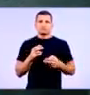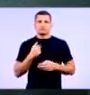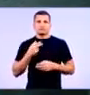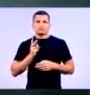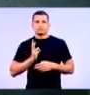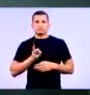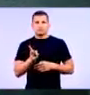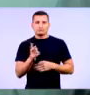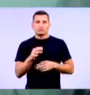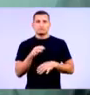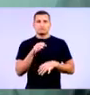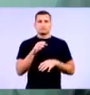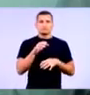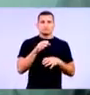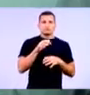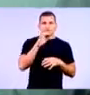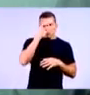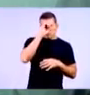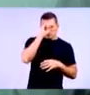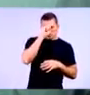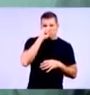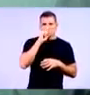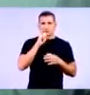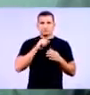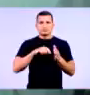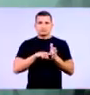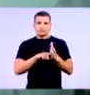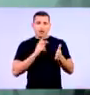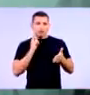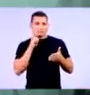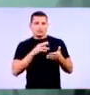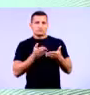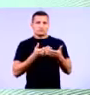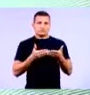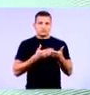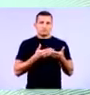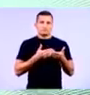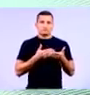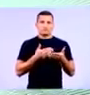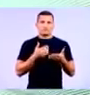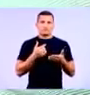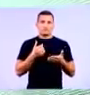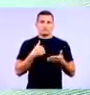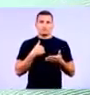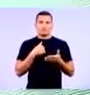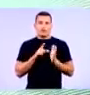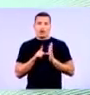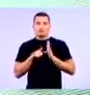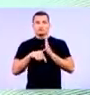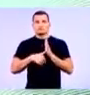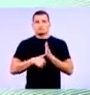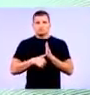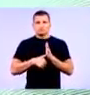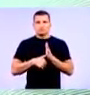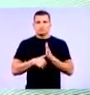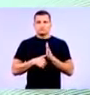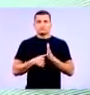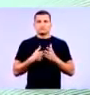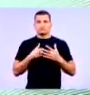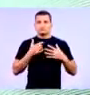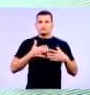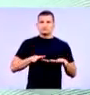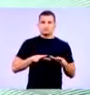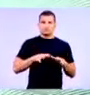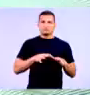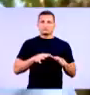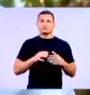sempre buscando rever esse material para não ficar para trás, acompanhar o que vem sendo